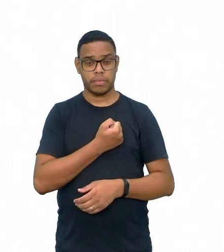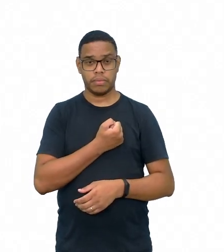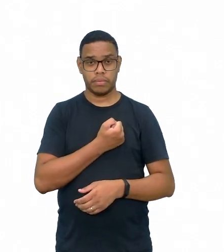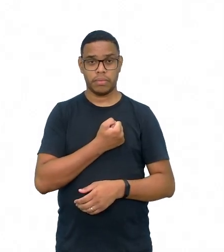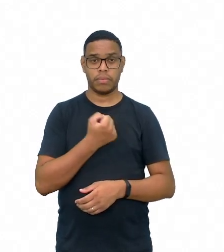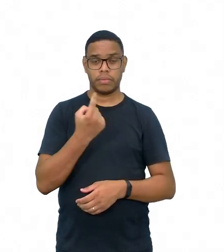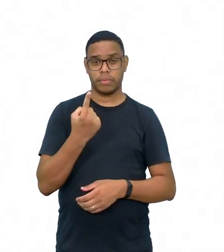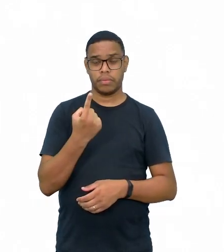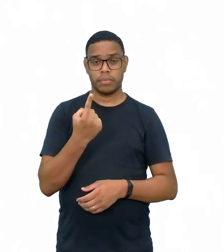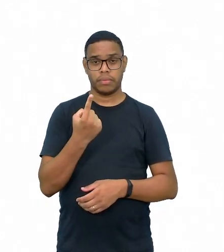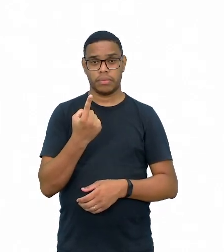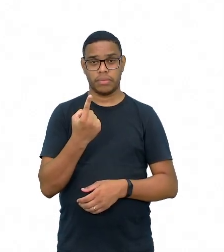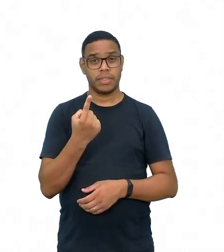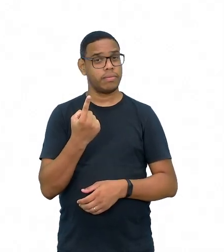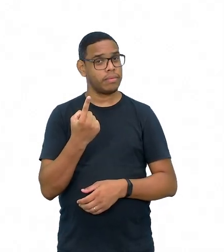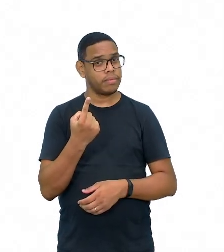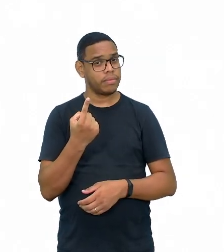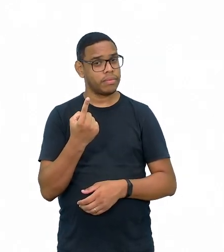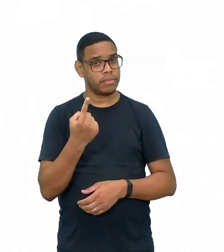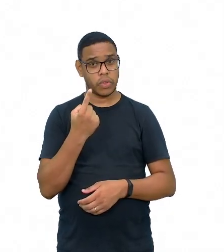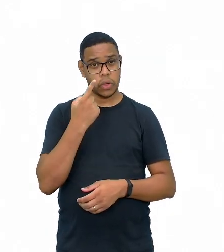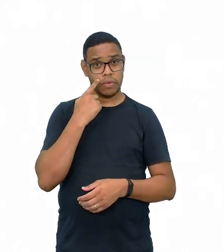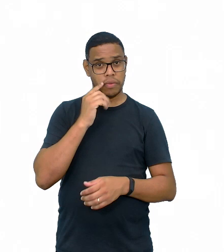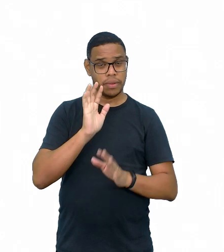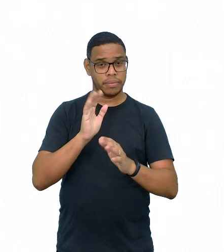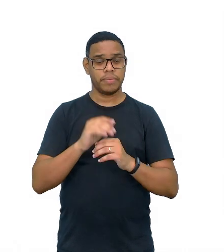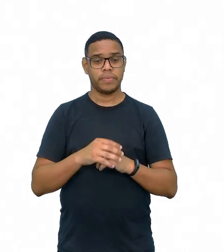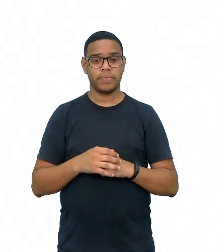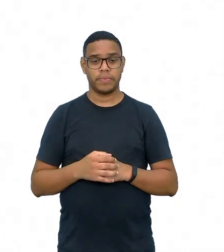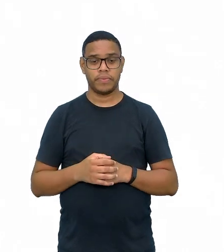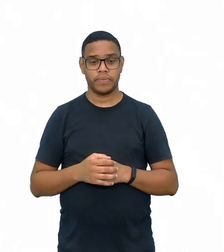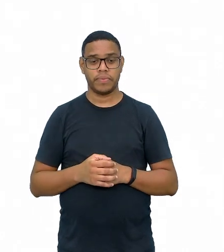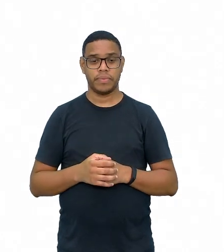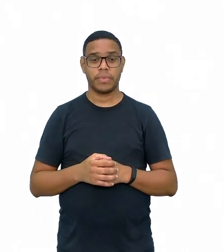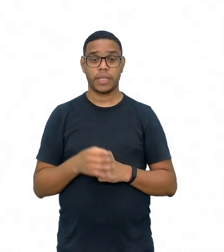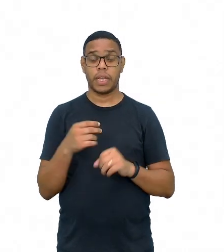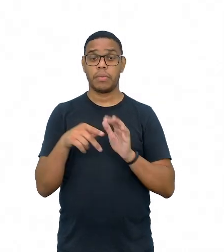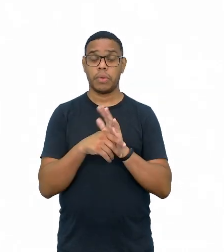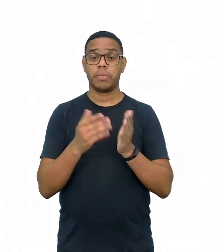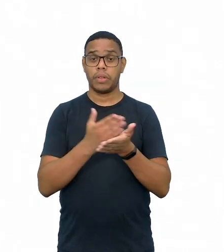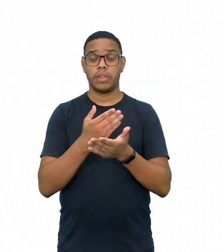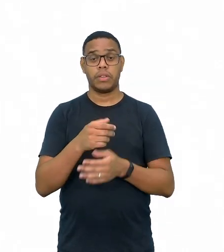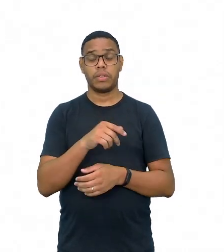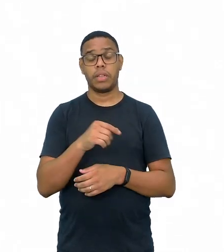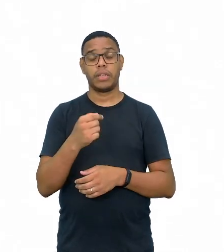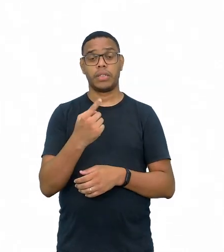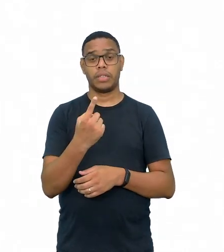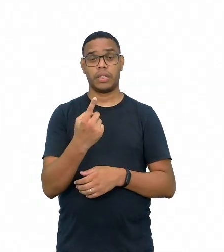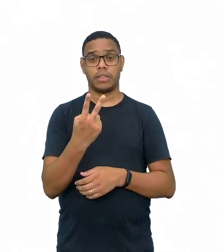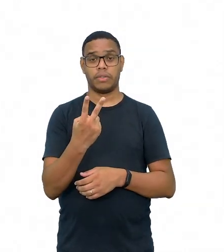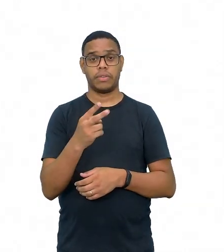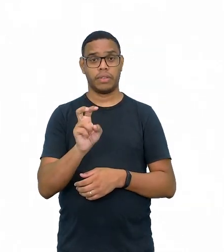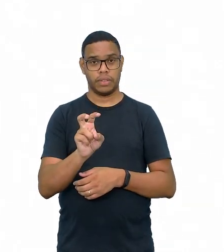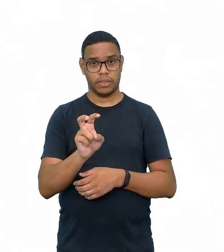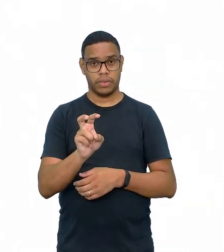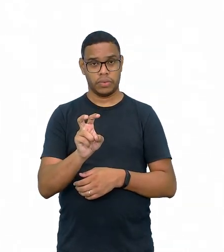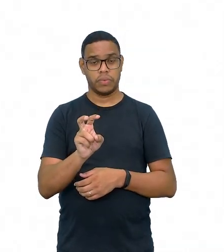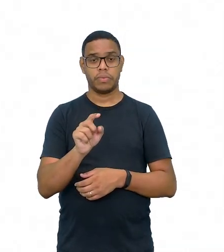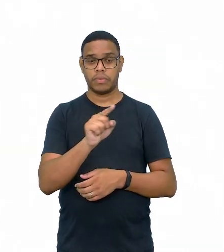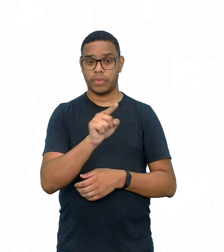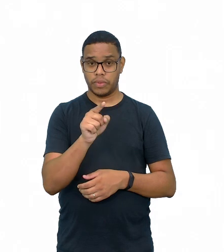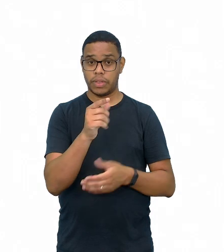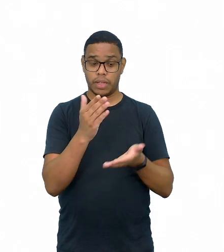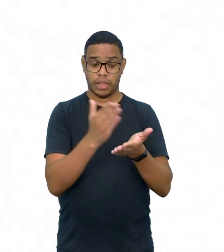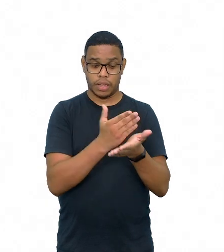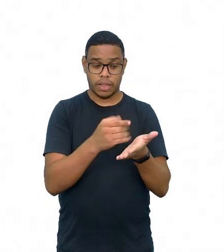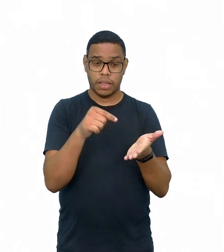página 100 e, vamos olhar aqui é do professor, tá? 125. Quem estiver olhando